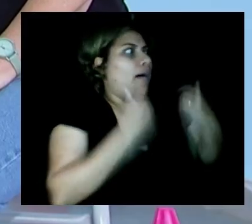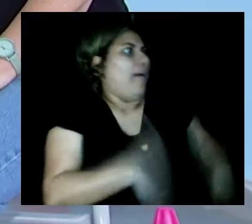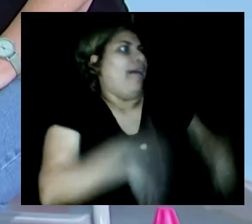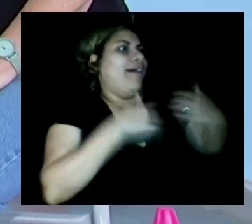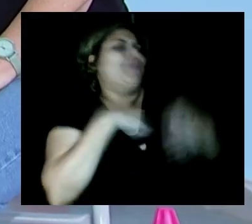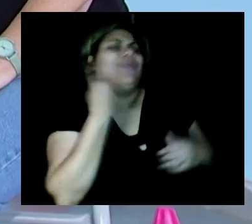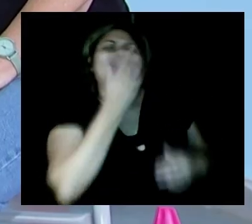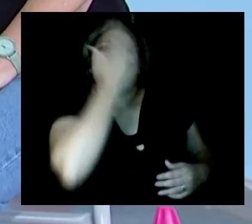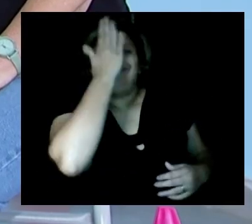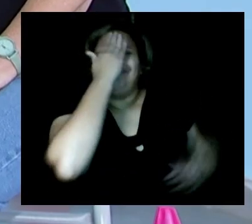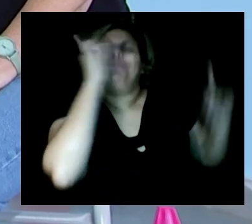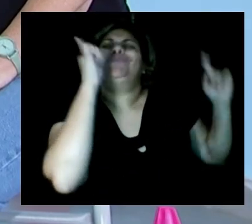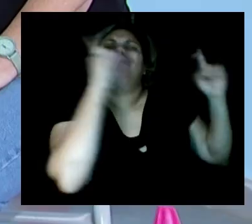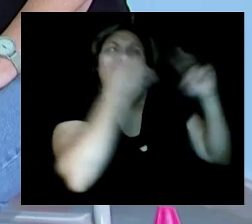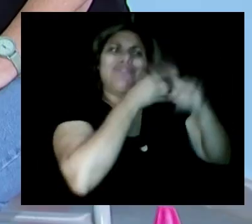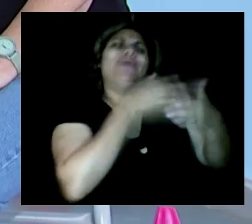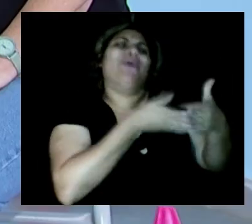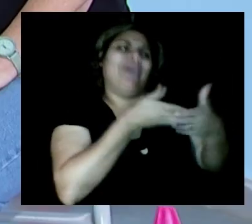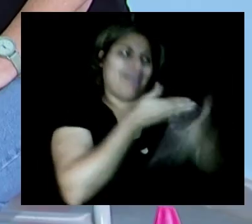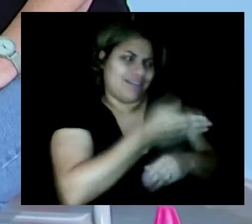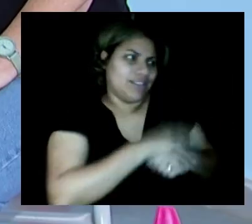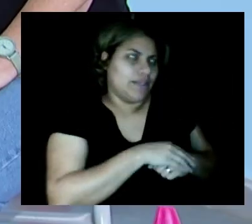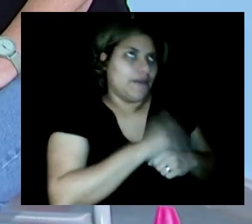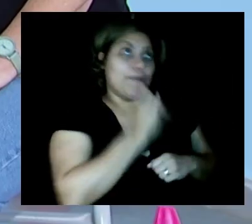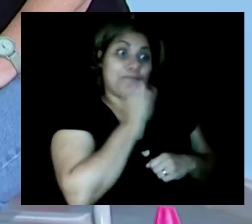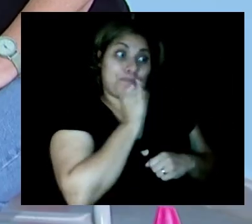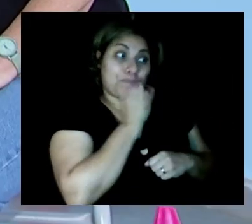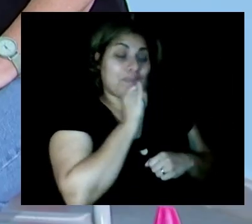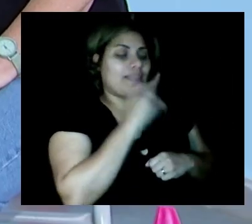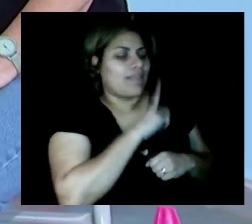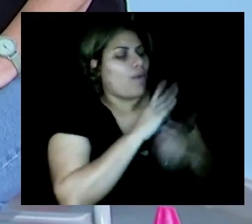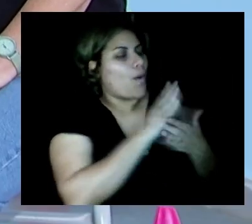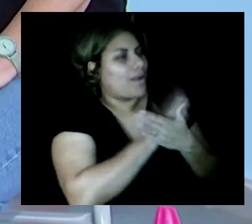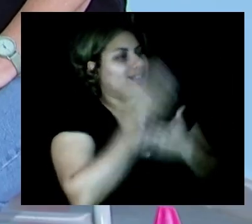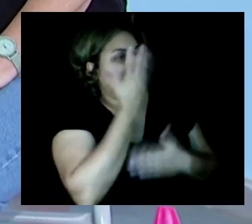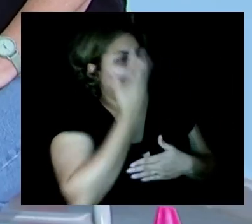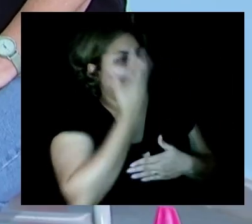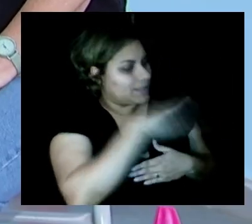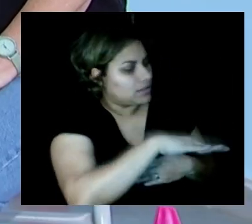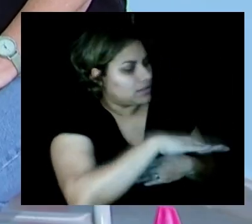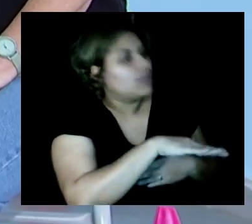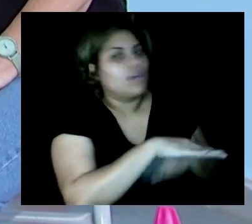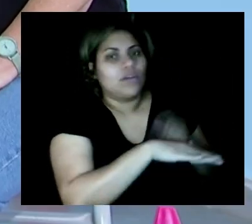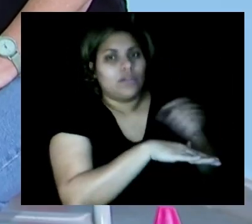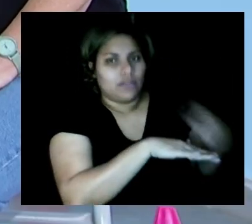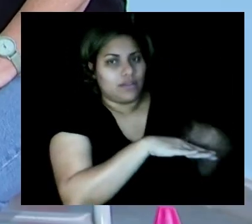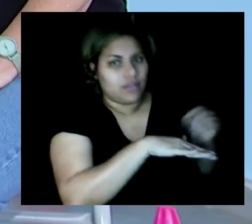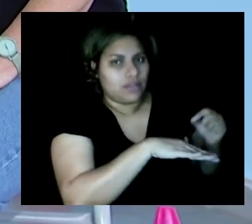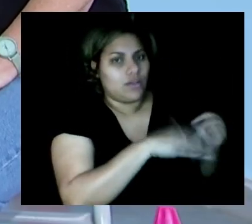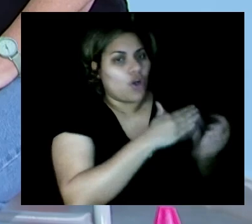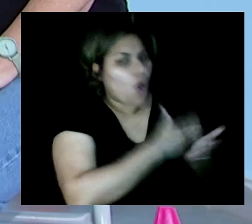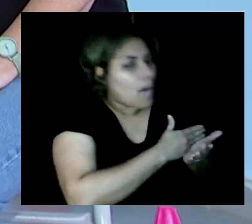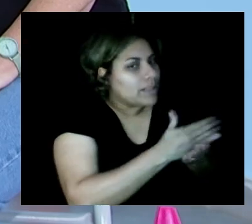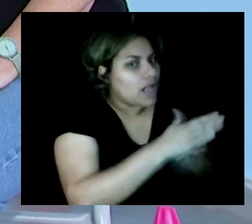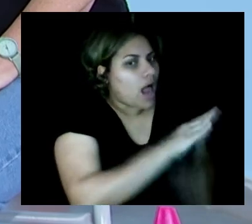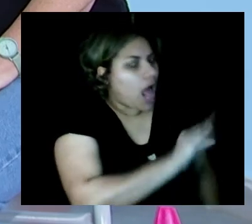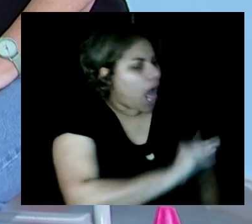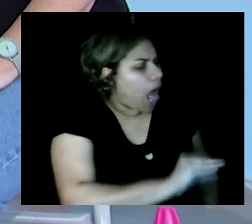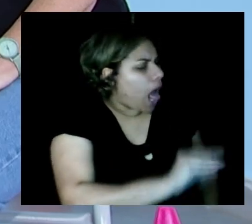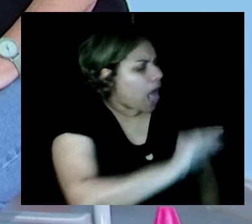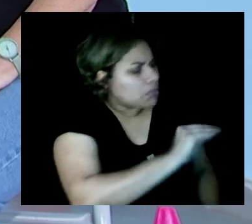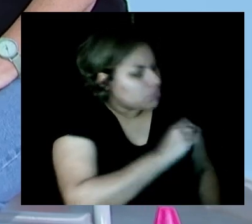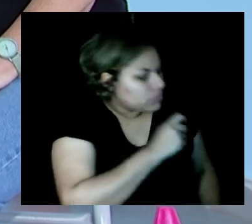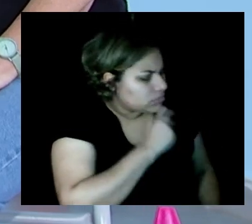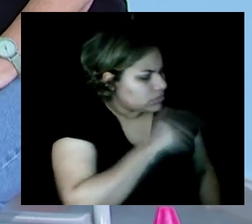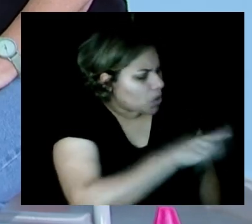por exemplo, teve crianças que começaram a falar comigo, né? Do nada. E assim,